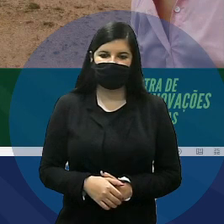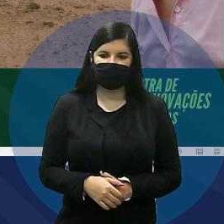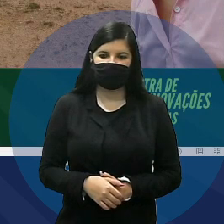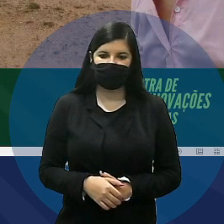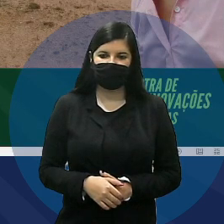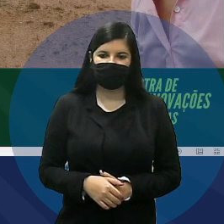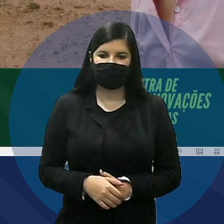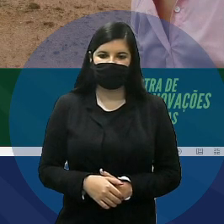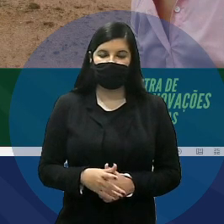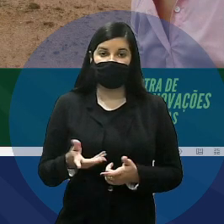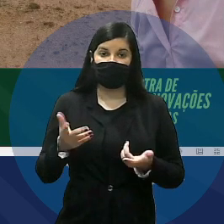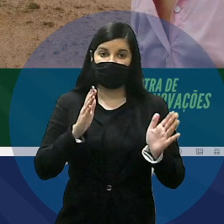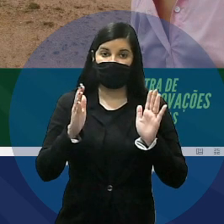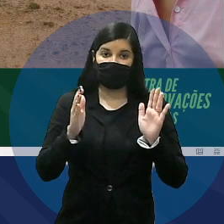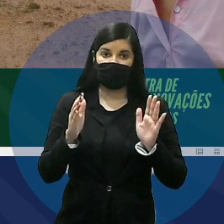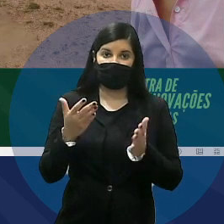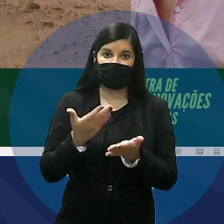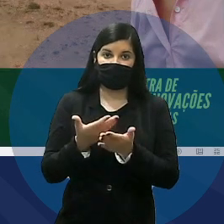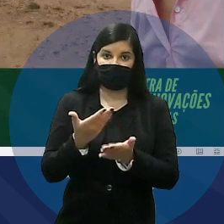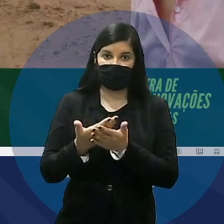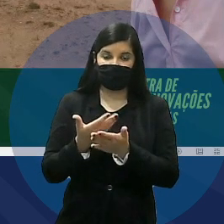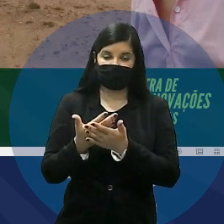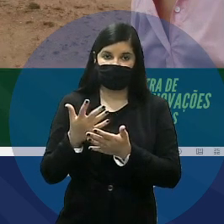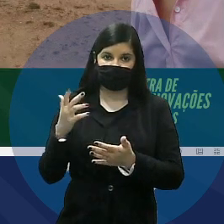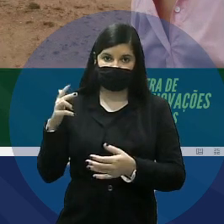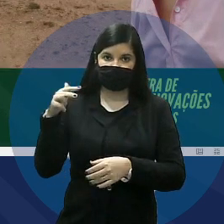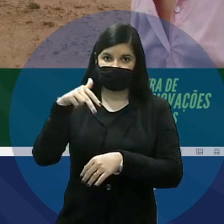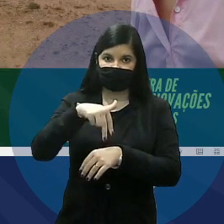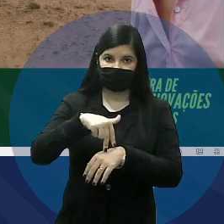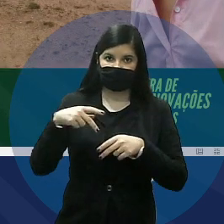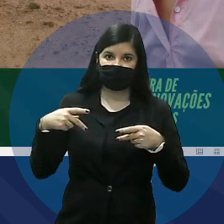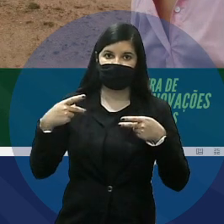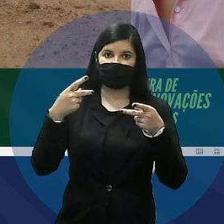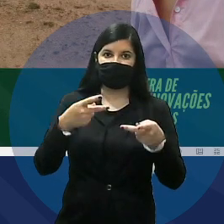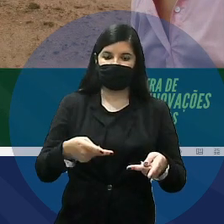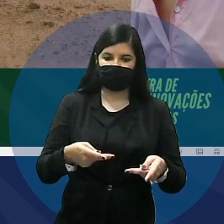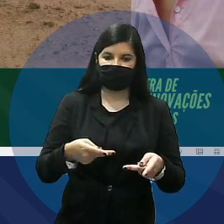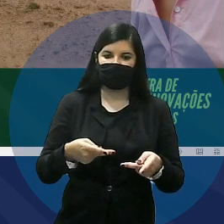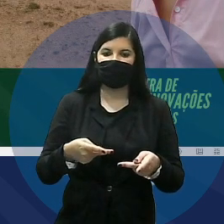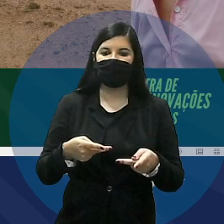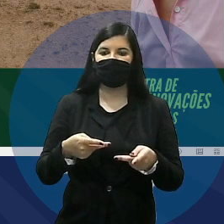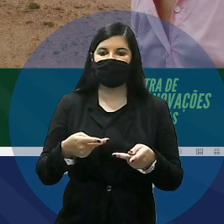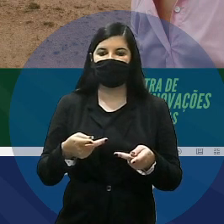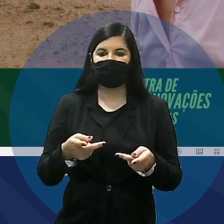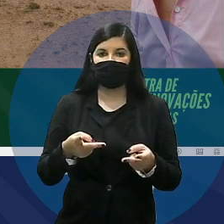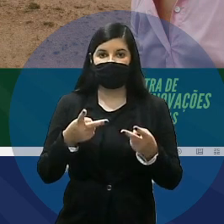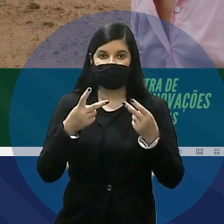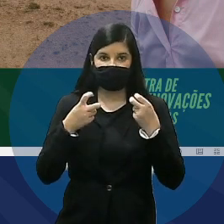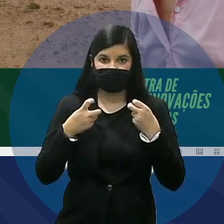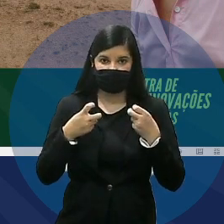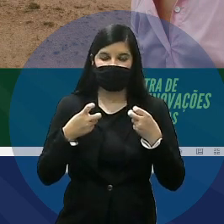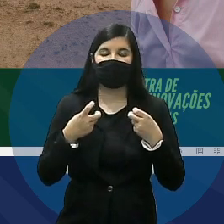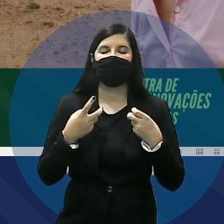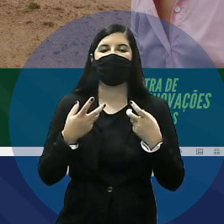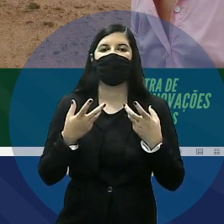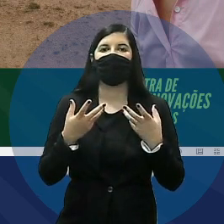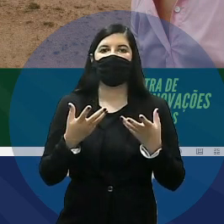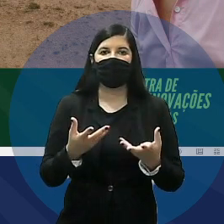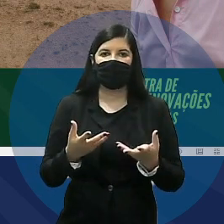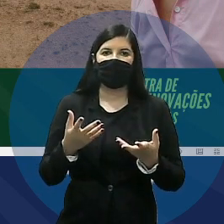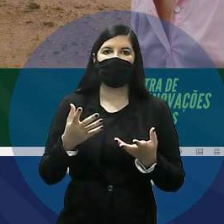E é nesse momento, na aula de campo, na Serra do Coati, onde tem um mirante, que a gente pôde perceber que